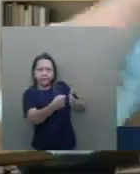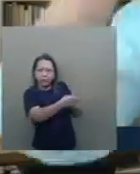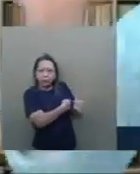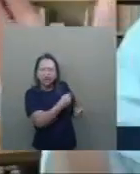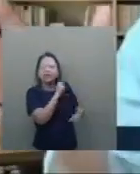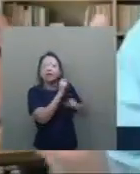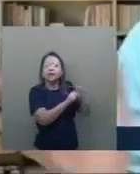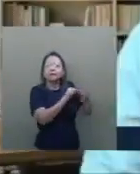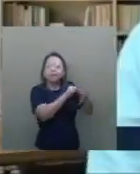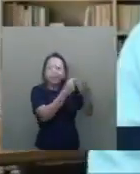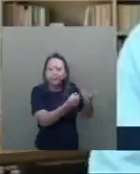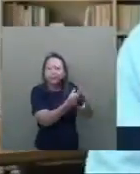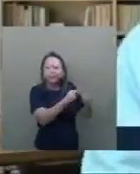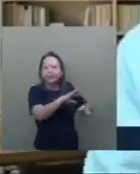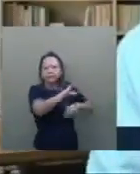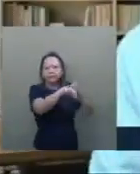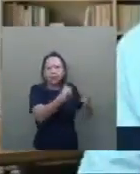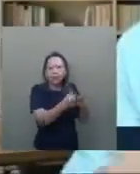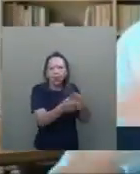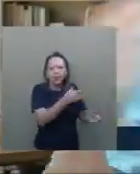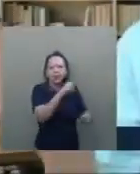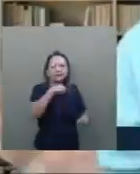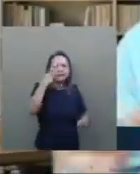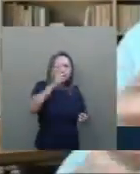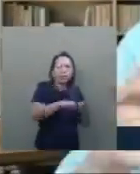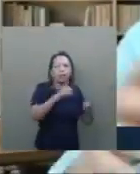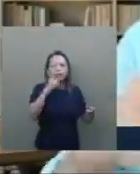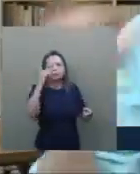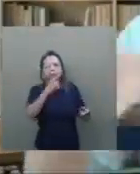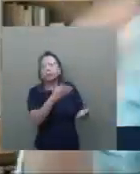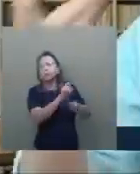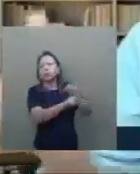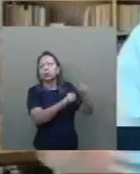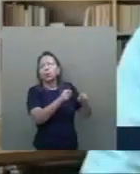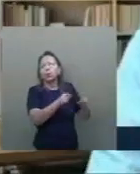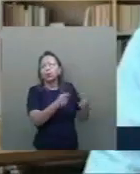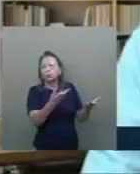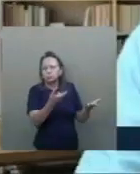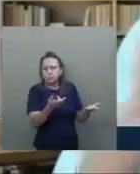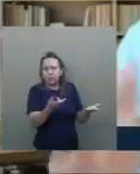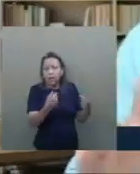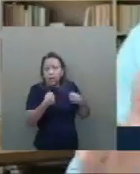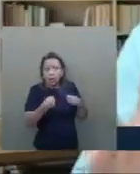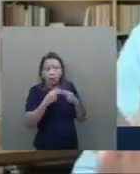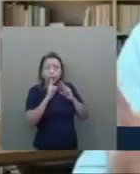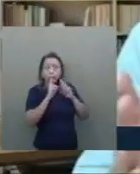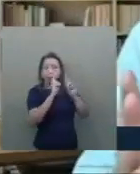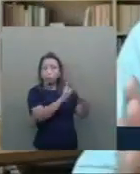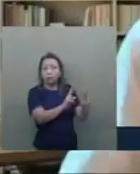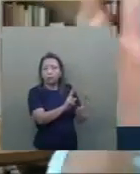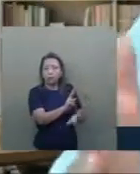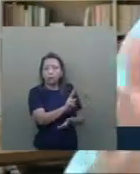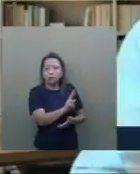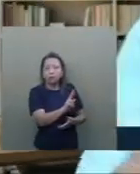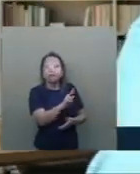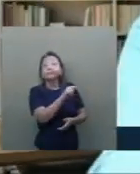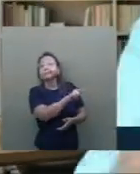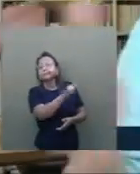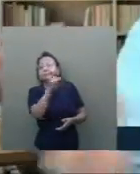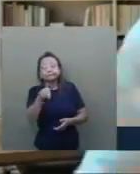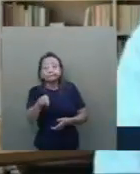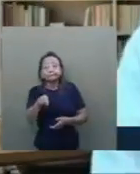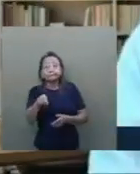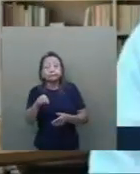envolvia qualquer senador ou deputado ou homem público, eu dizia, e se investigue tudo e o